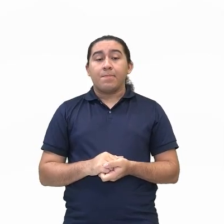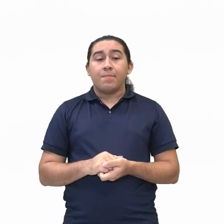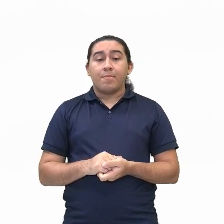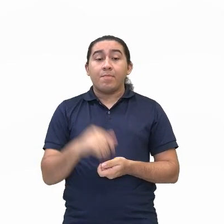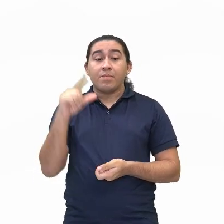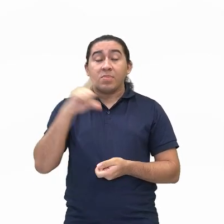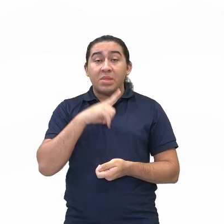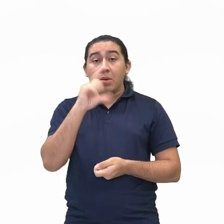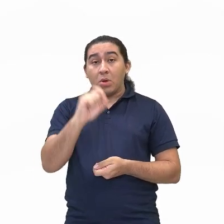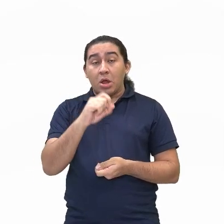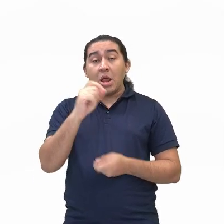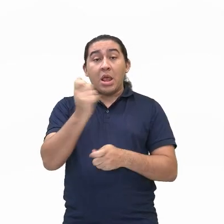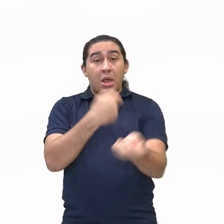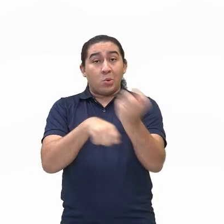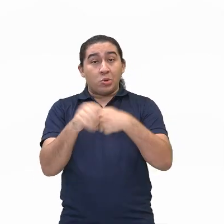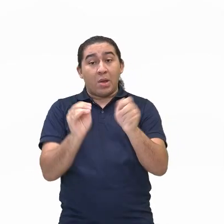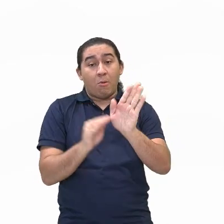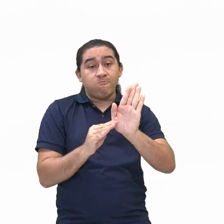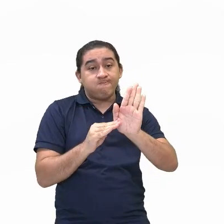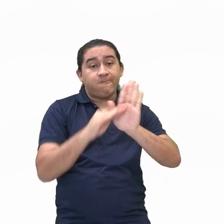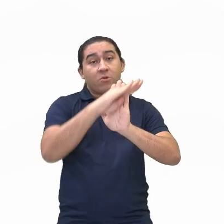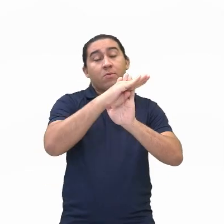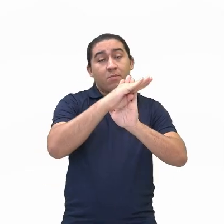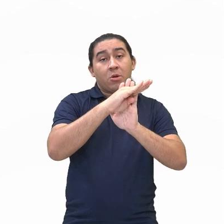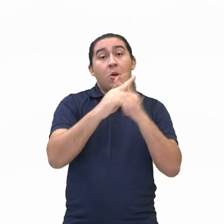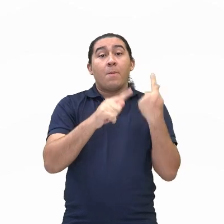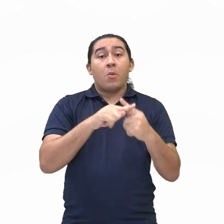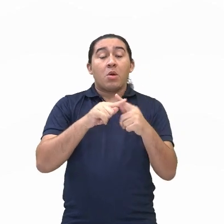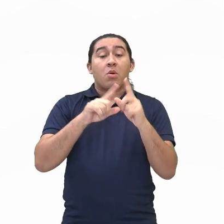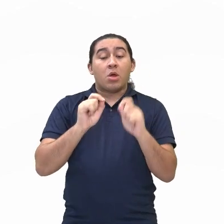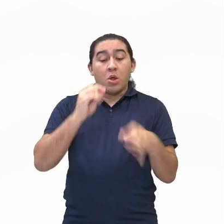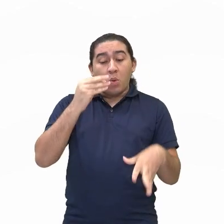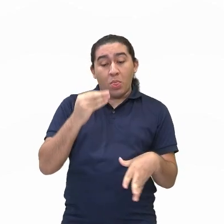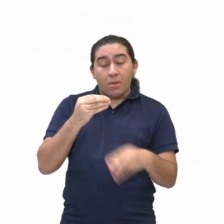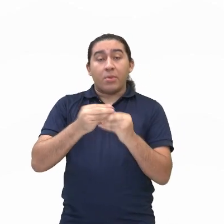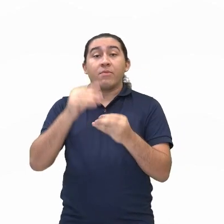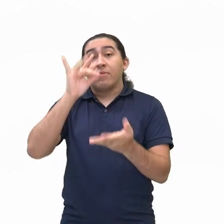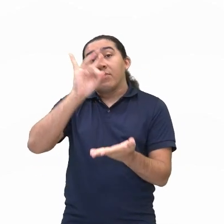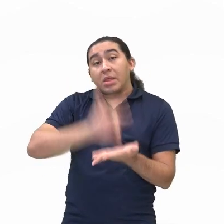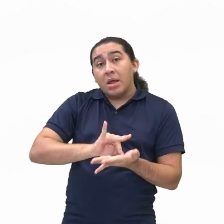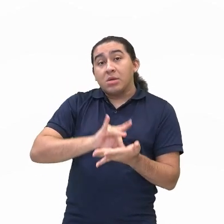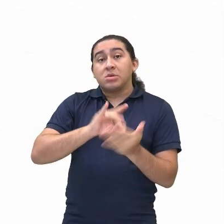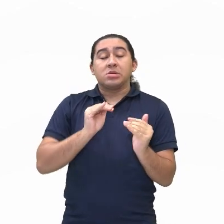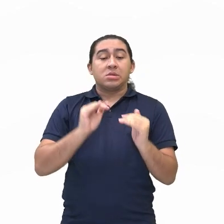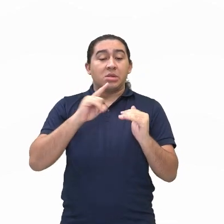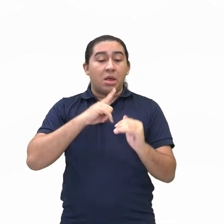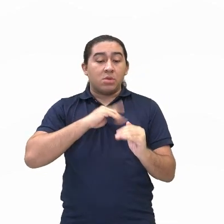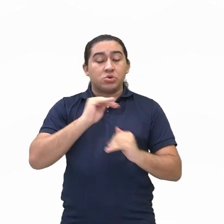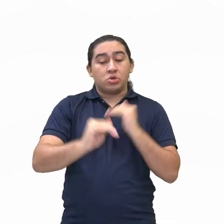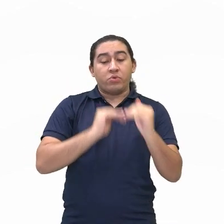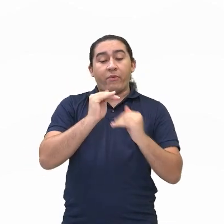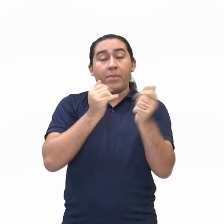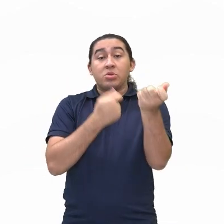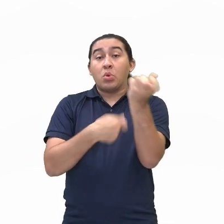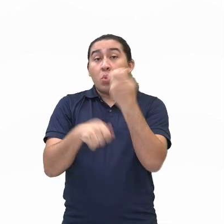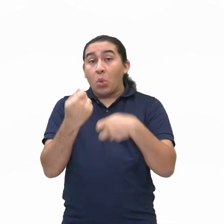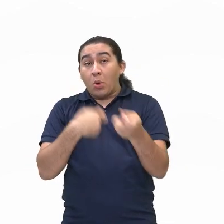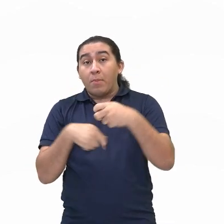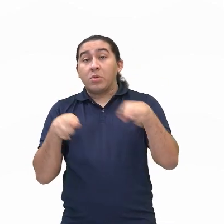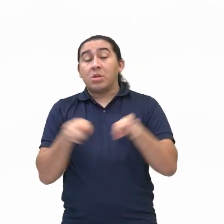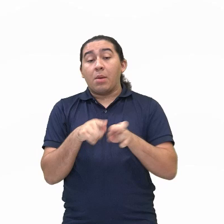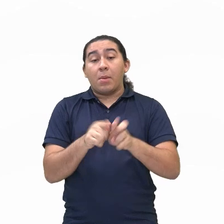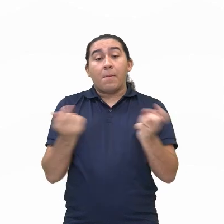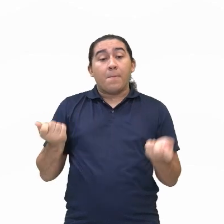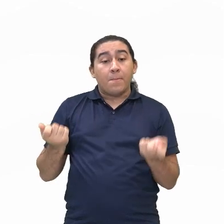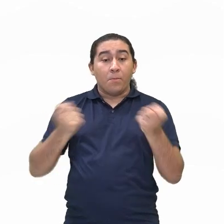crescimento econômico, onde o comércio exterior ele acaba contribuindo para o crescimento econômico, permitindo